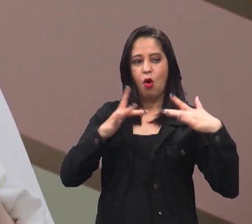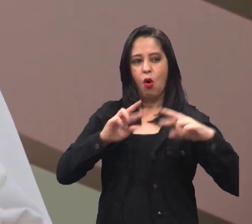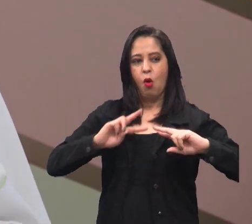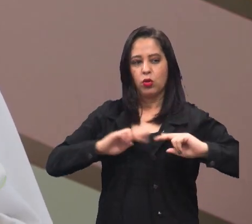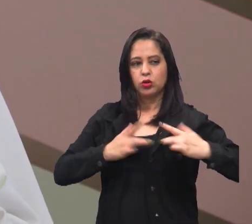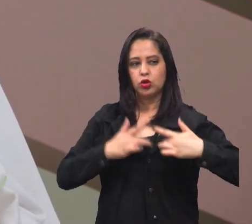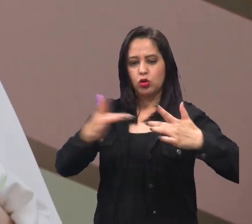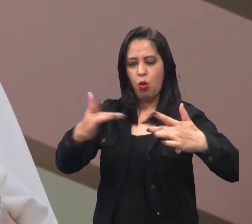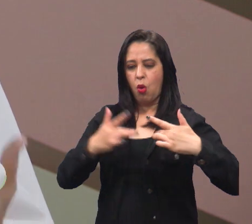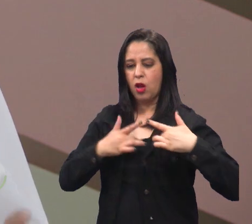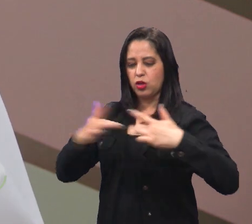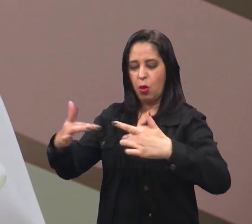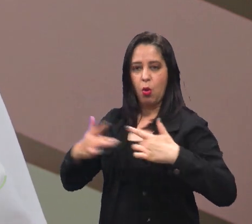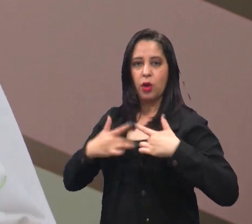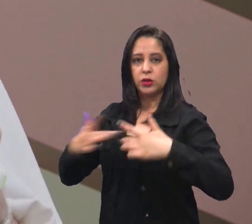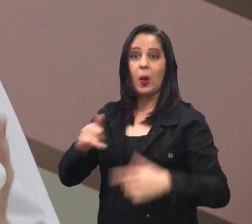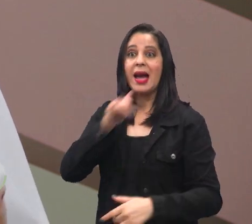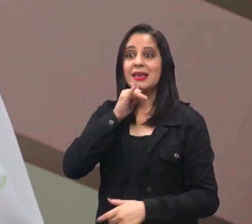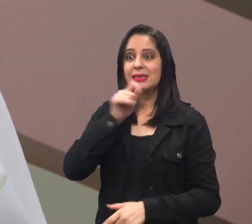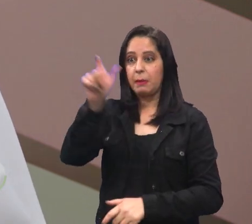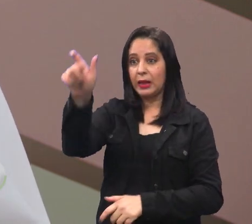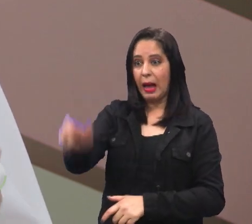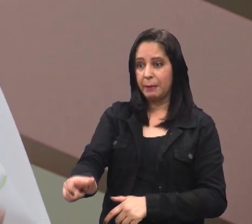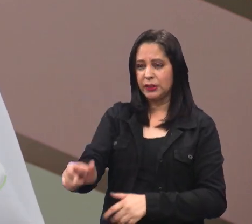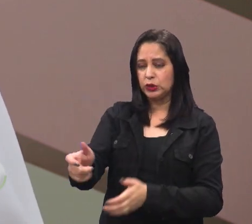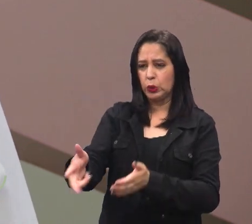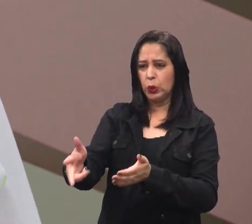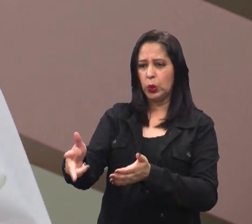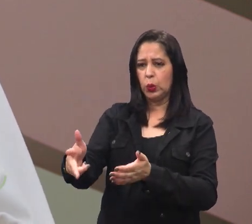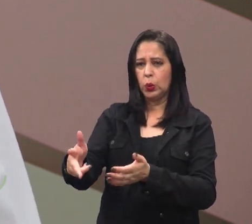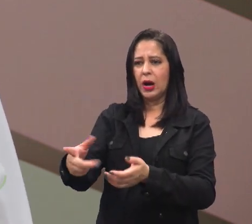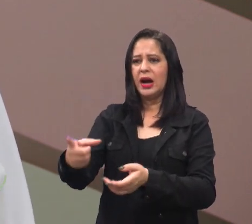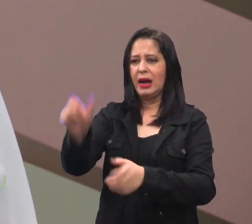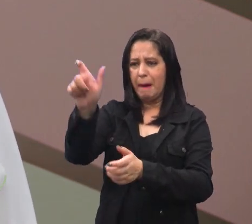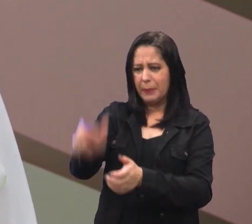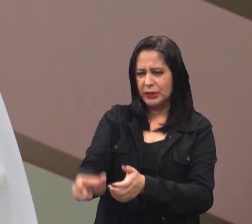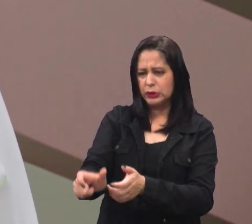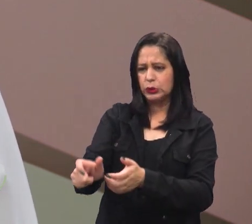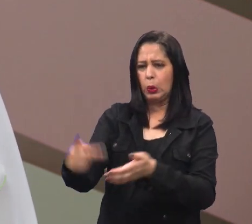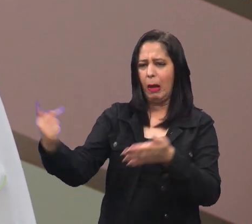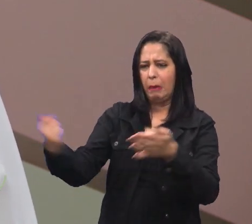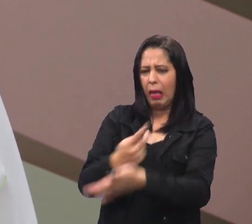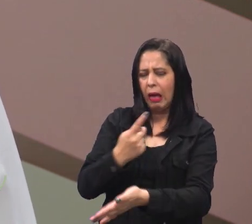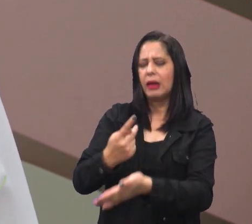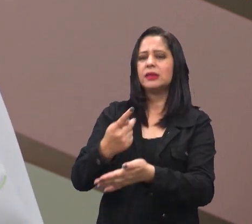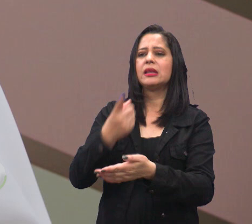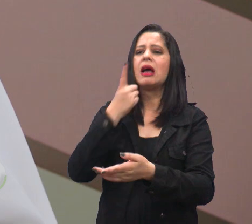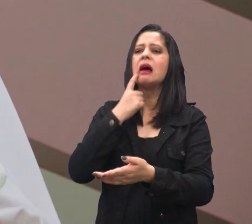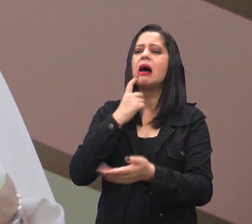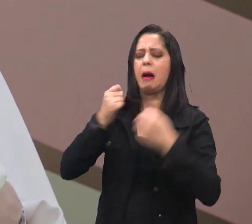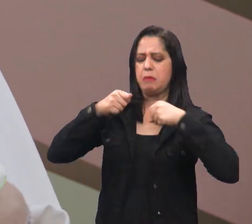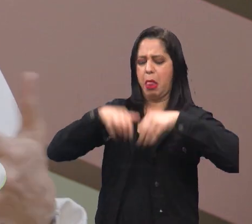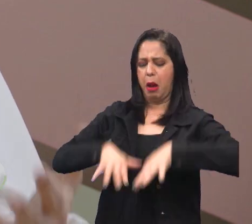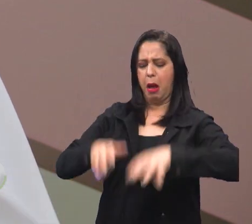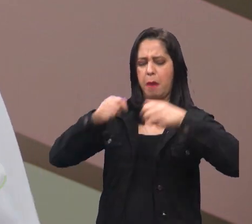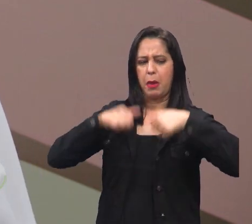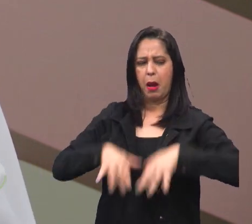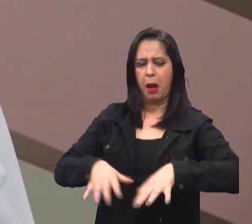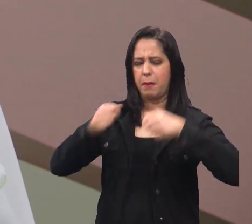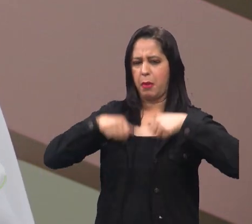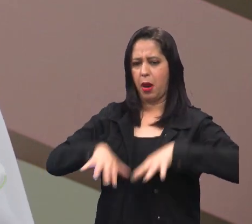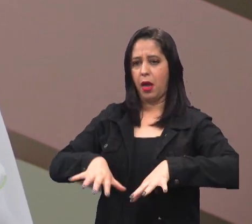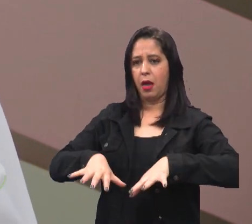que o paciente chega com trauma, sangrando, com hemorragia grave, ele pode transfundir rapidamente porque ele não vai ter uma